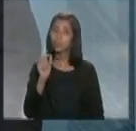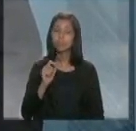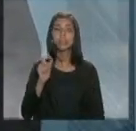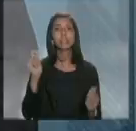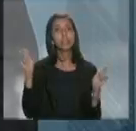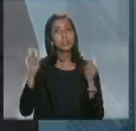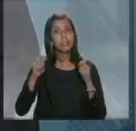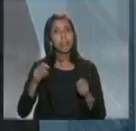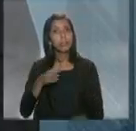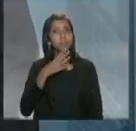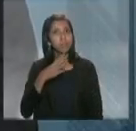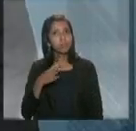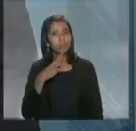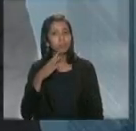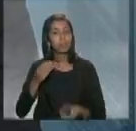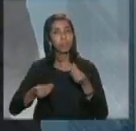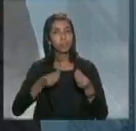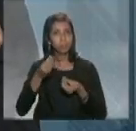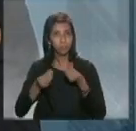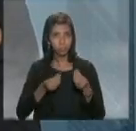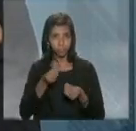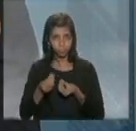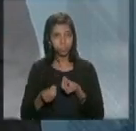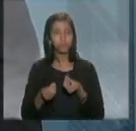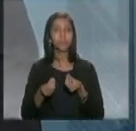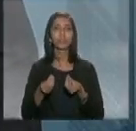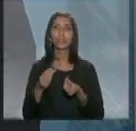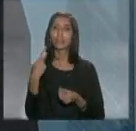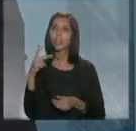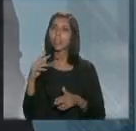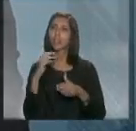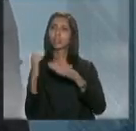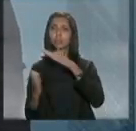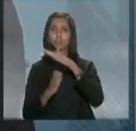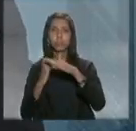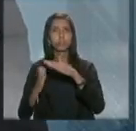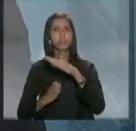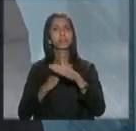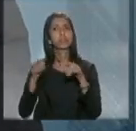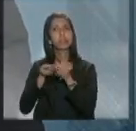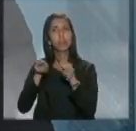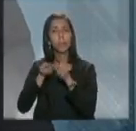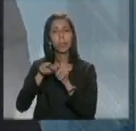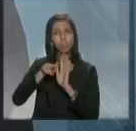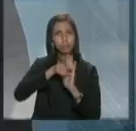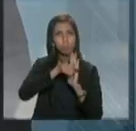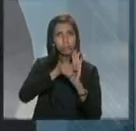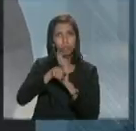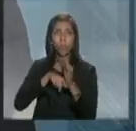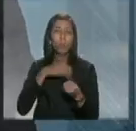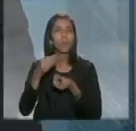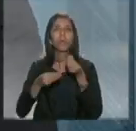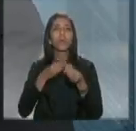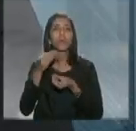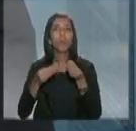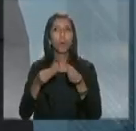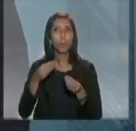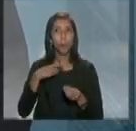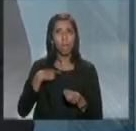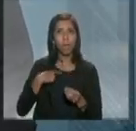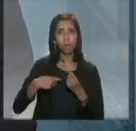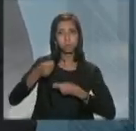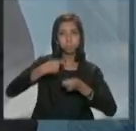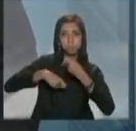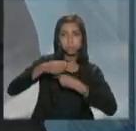quê? Ele serve para dar conhecimento aos empresários, aos analistas de negócio, de como está indo o